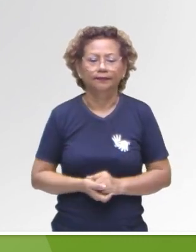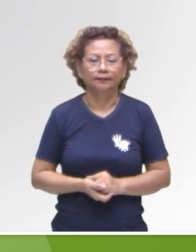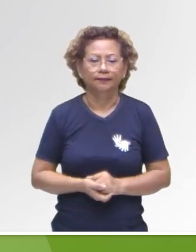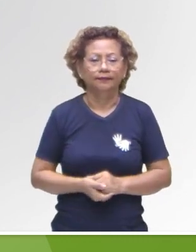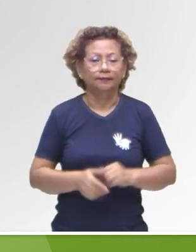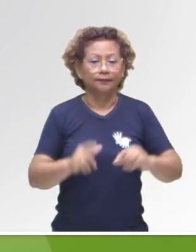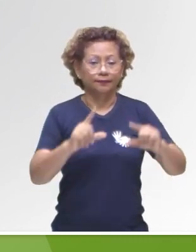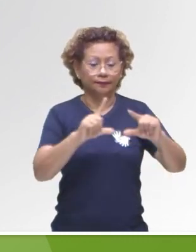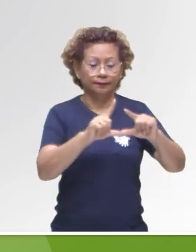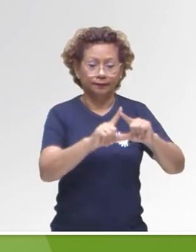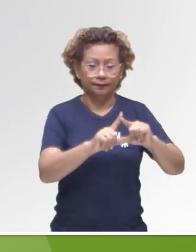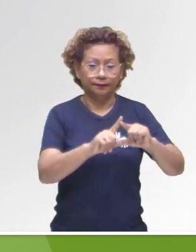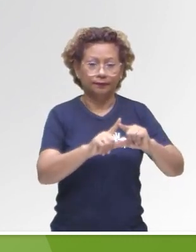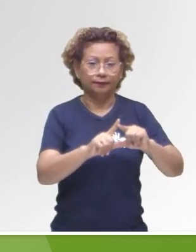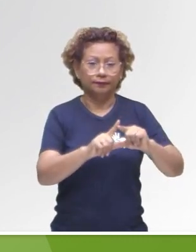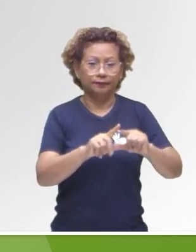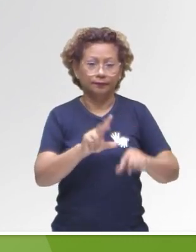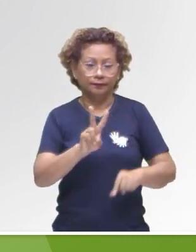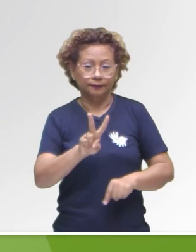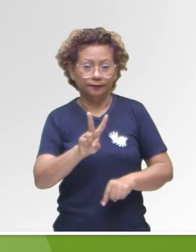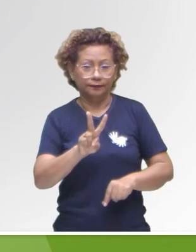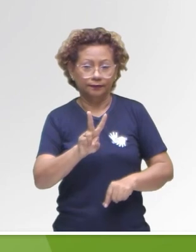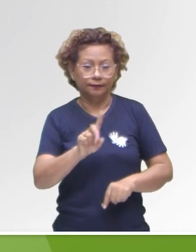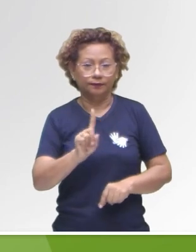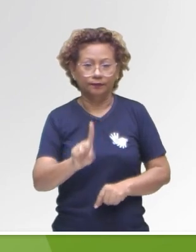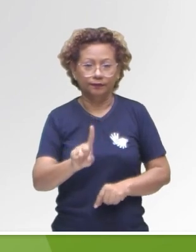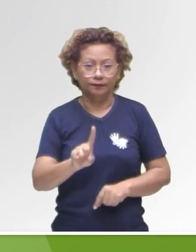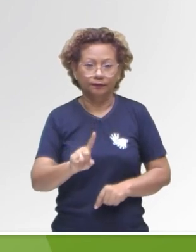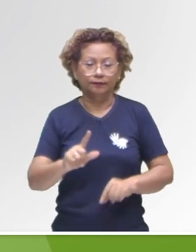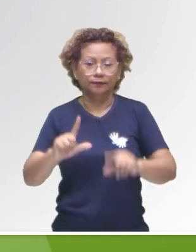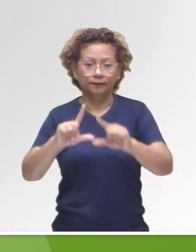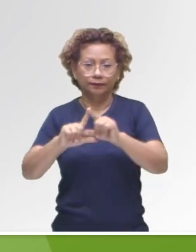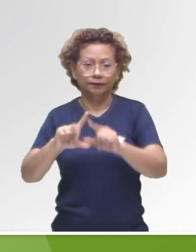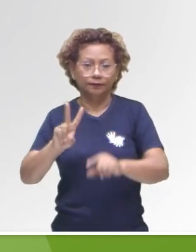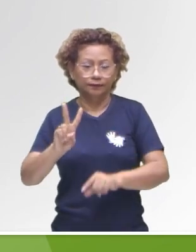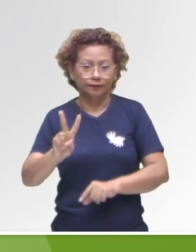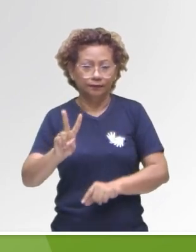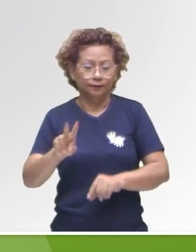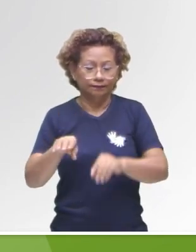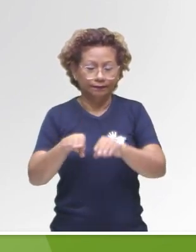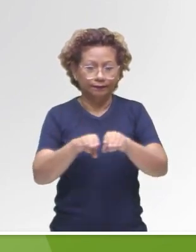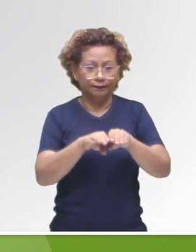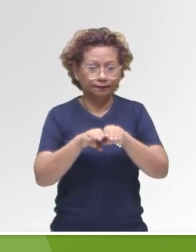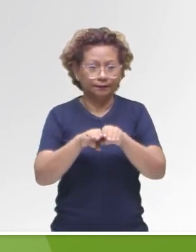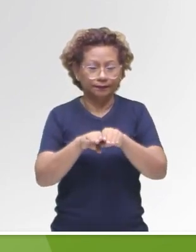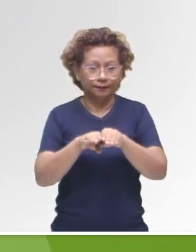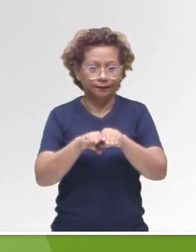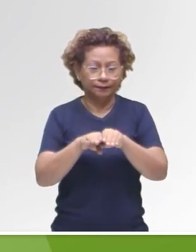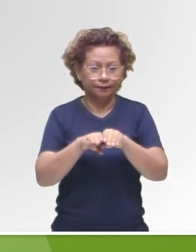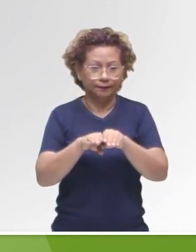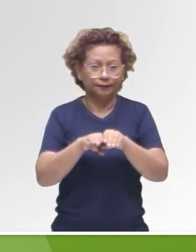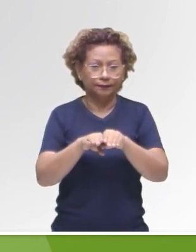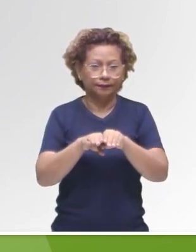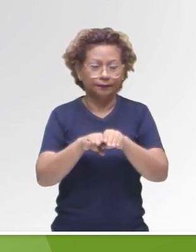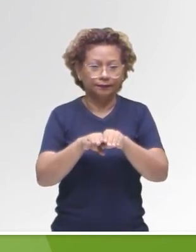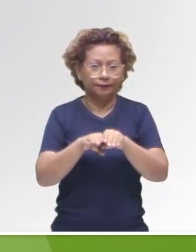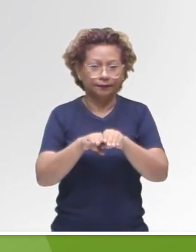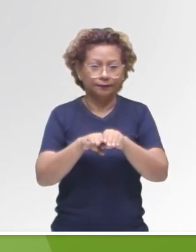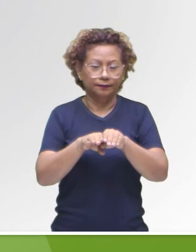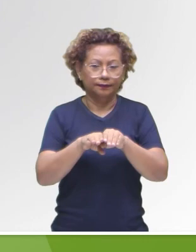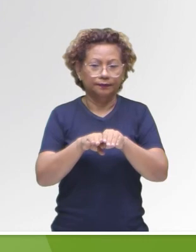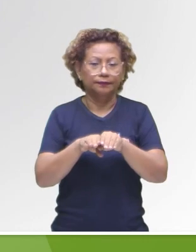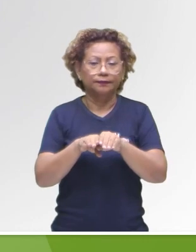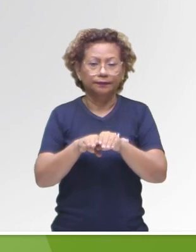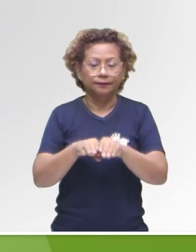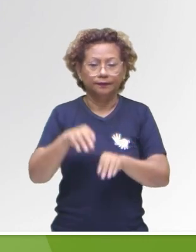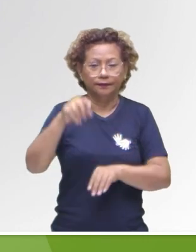para o primeiro capacitor, vou chamar de ΔV1, ele vai ser igual a carga dividido